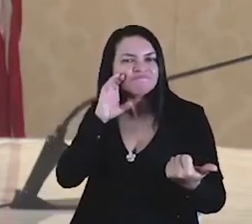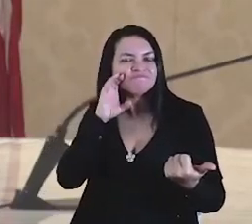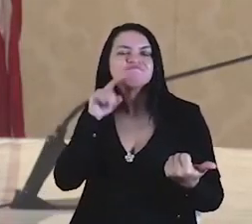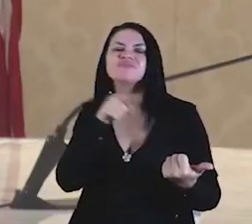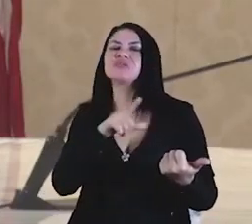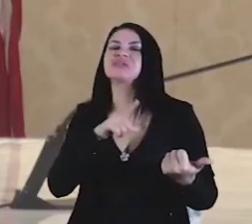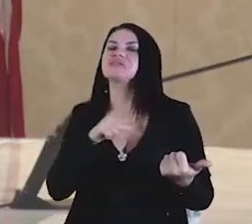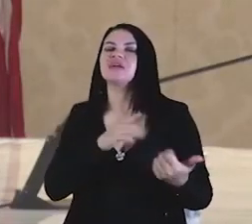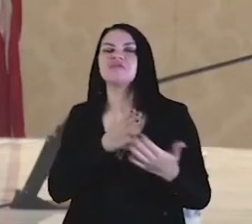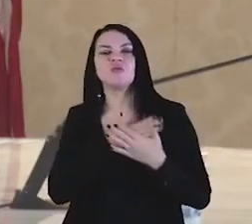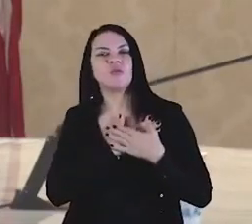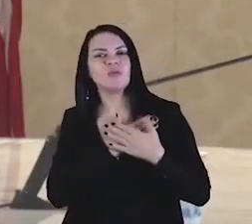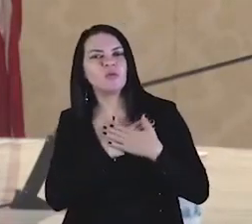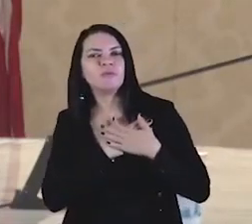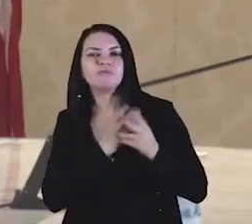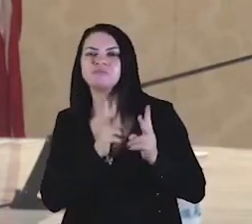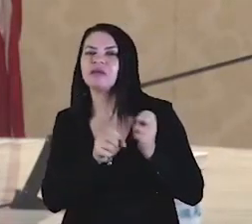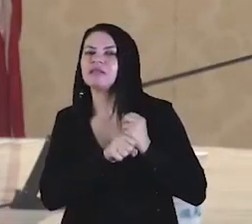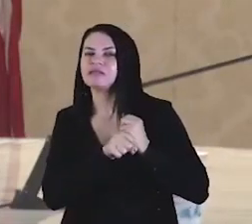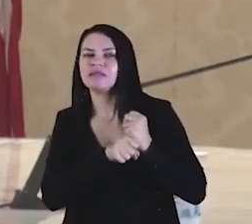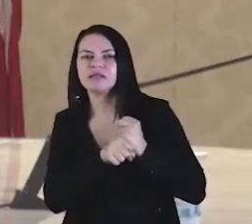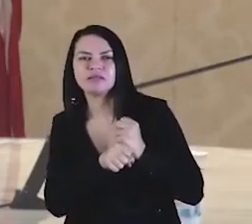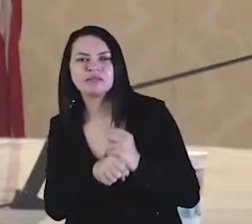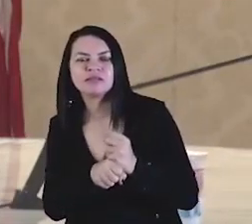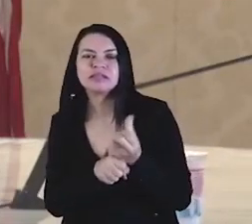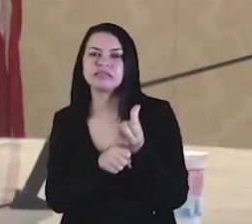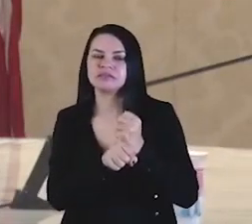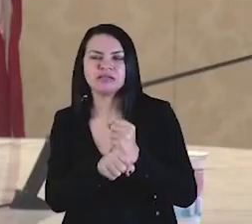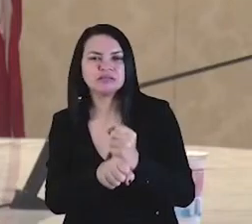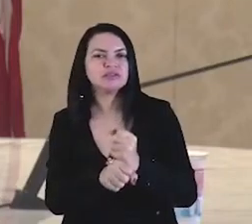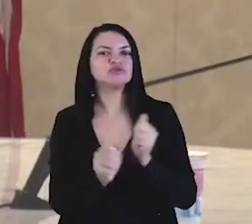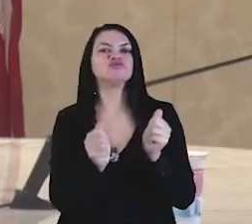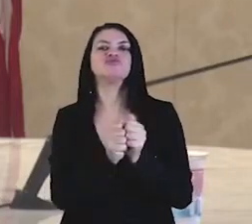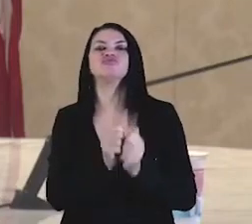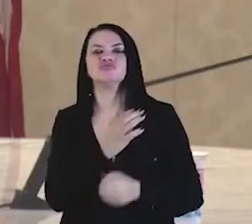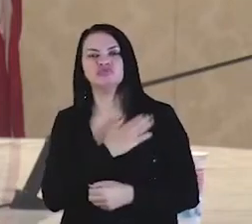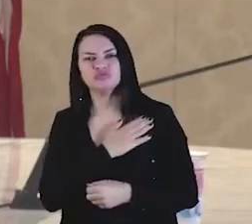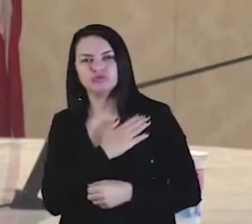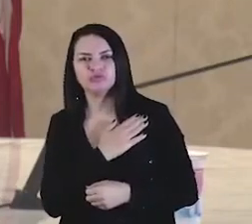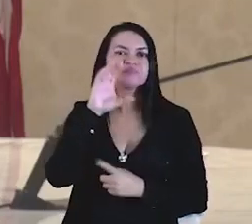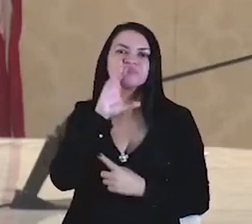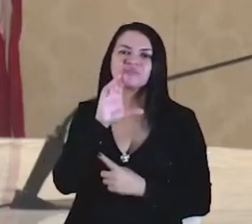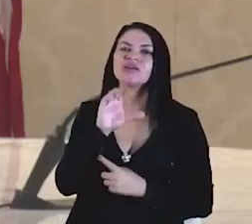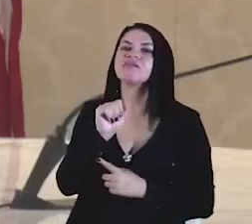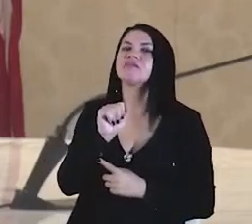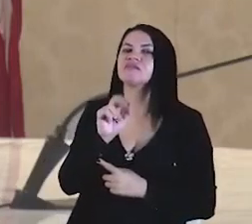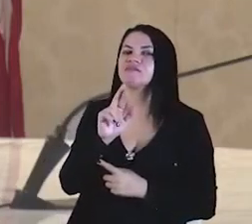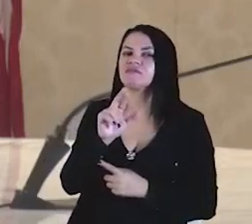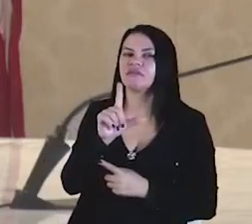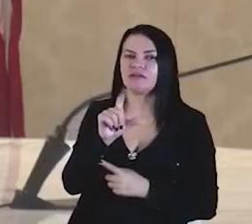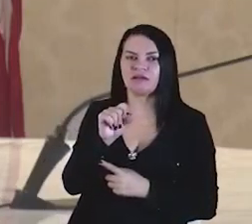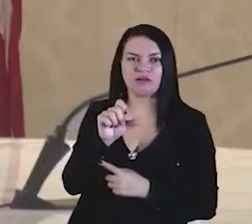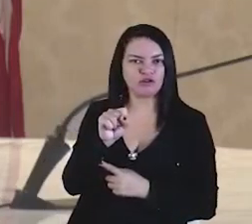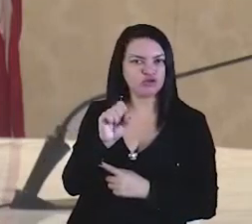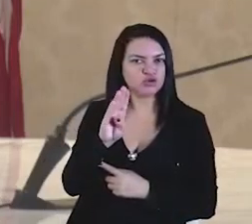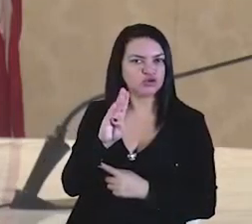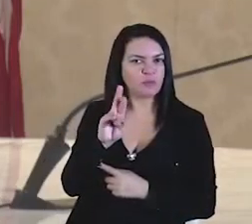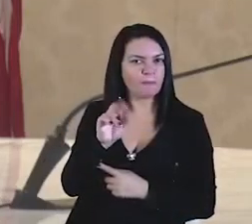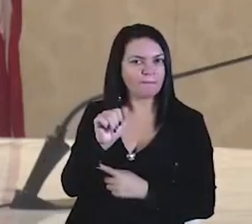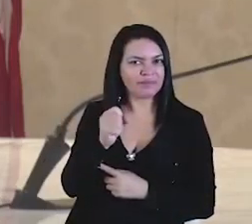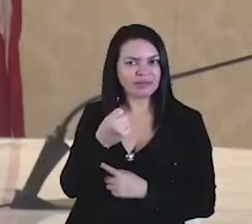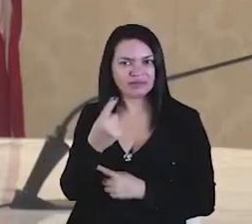nosso companheiro de caminhada nesses anos todos já se vão seis anos lembrando que quando eu ingressei na